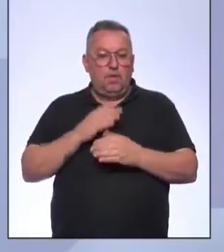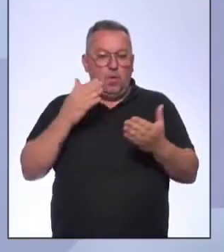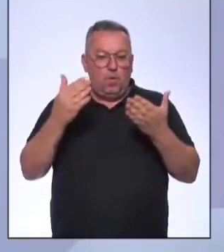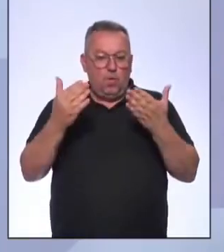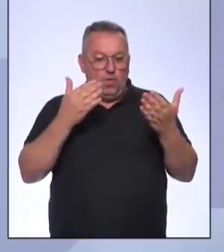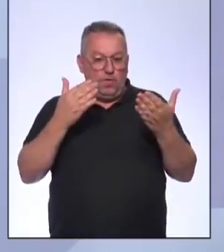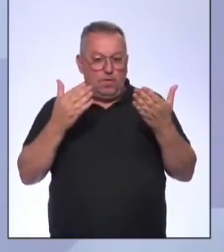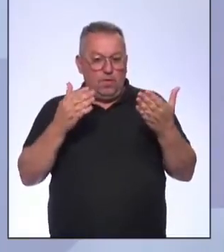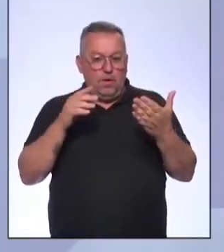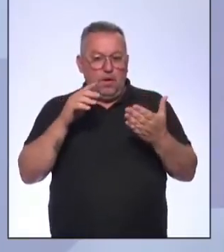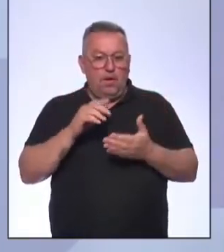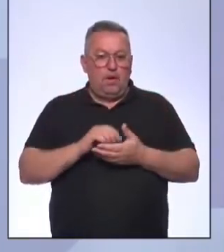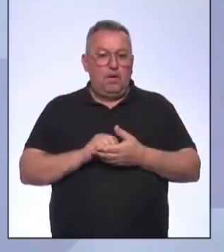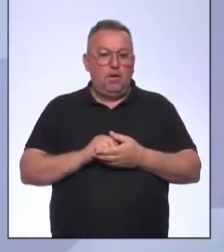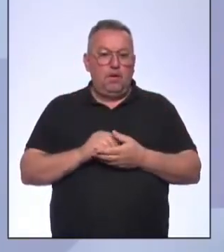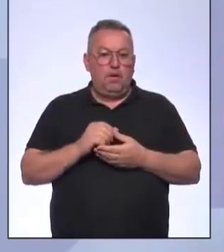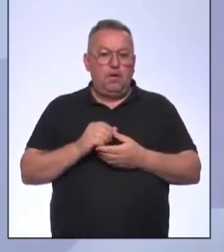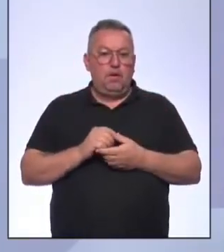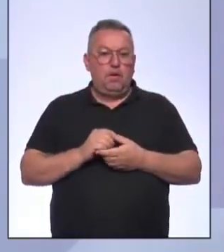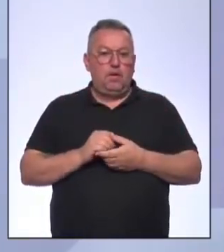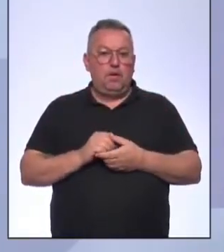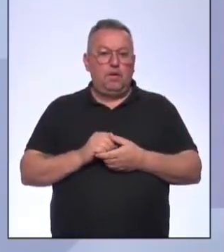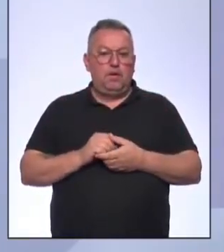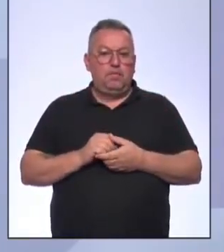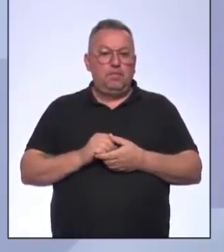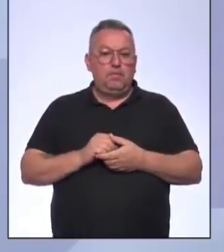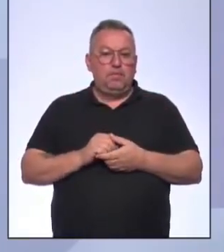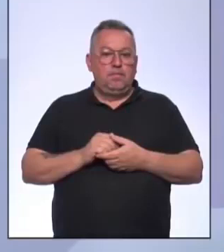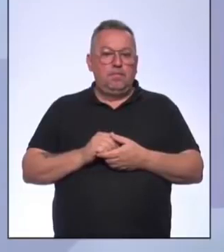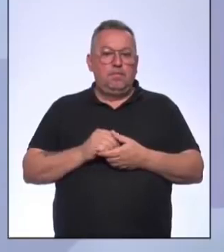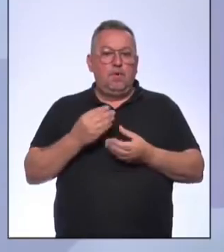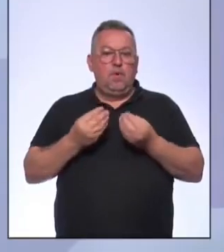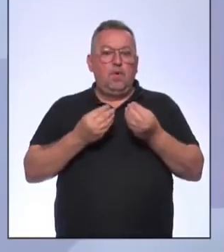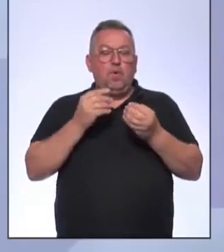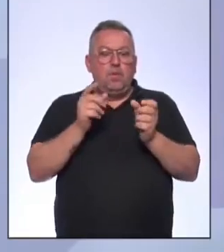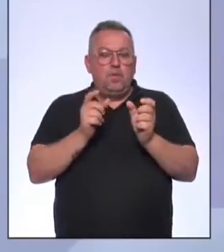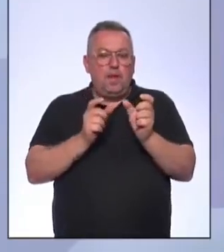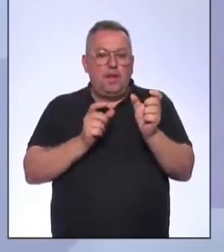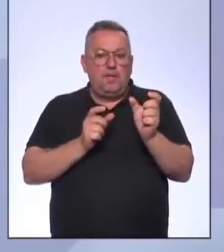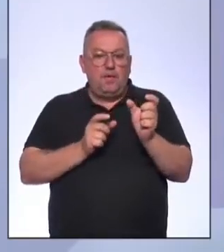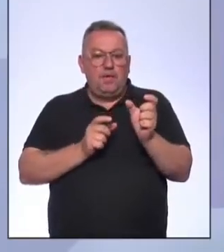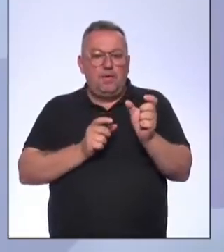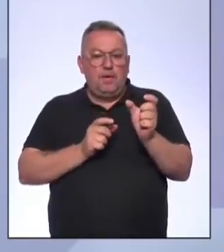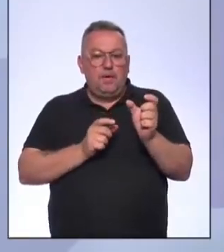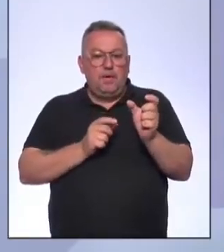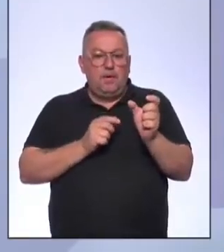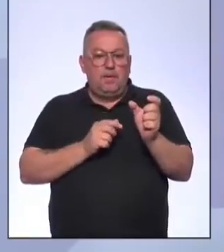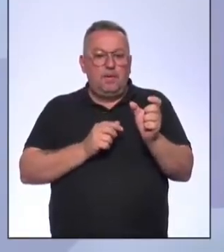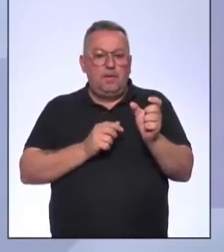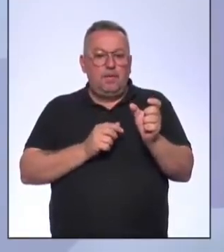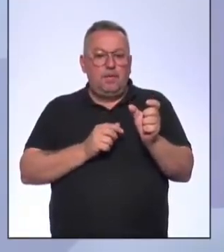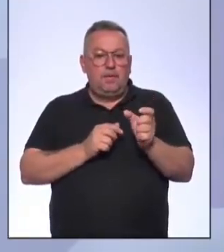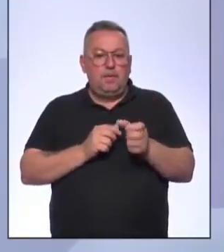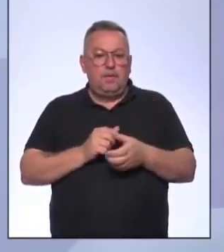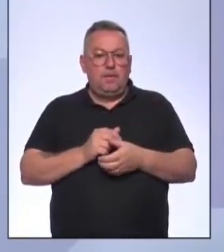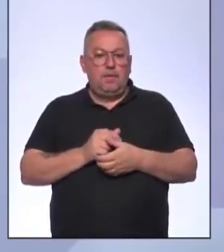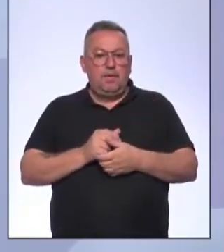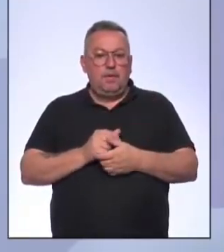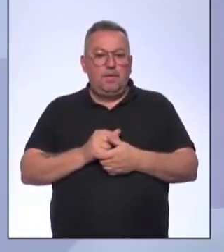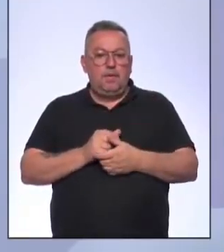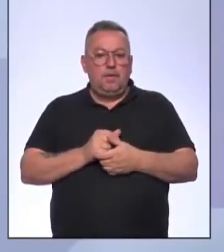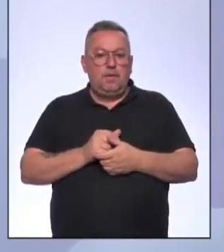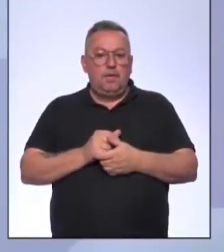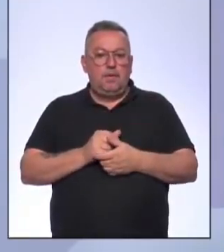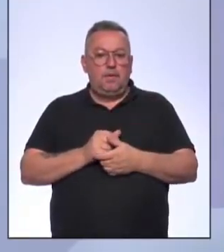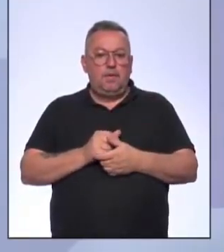comparando, virar greater, como é que a gente vai fazer com nice, que é uma palavra curta também? Então, nicer. Só que aqui já